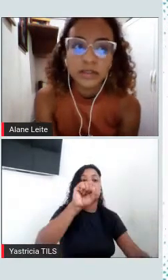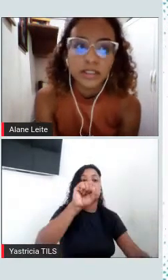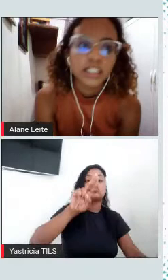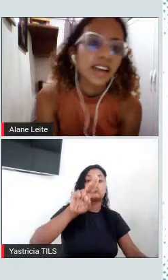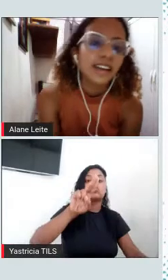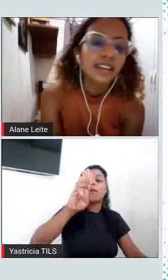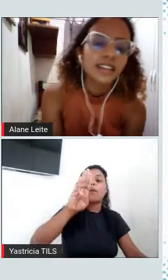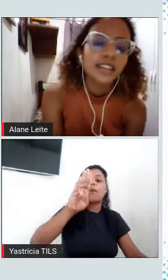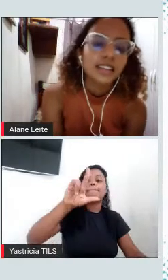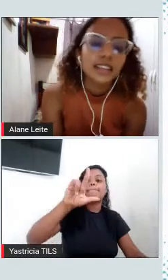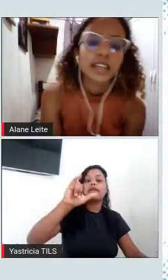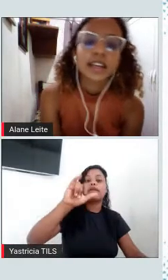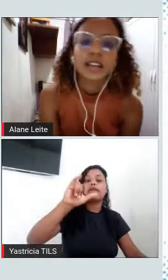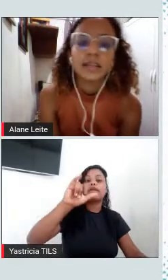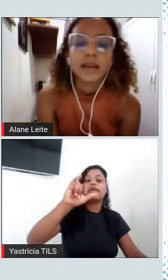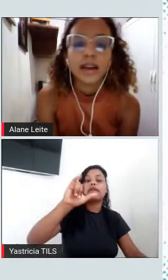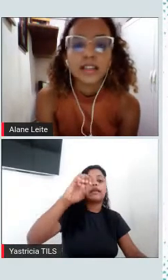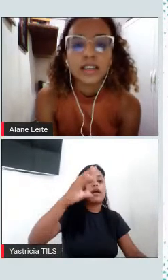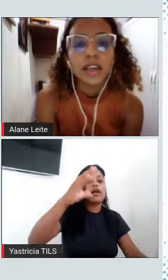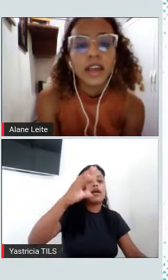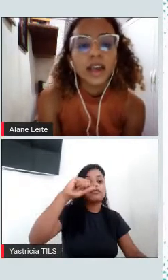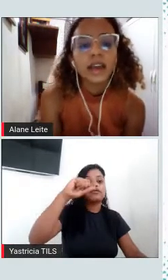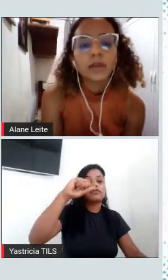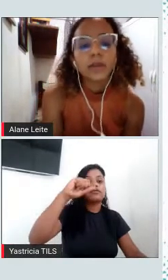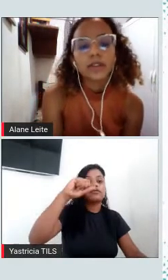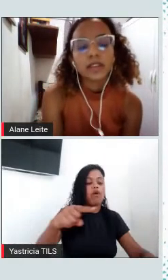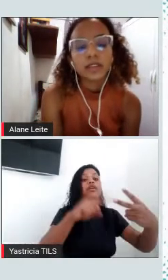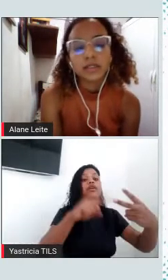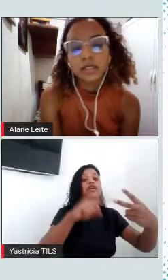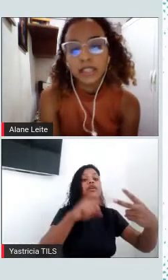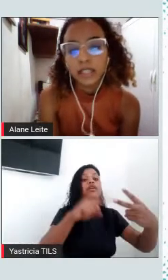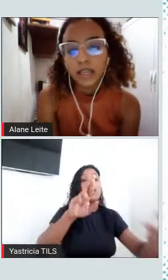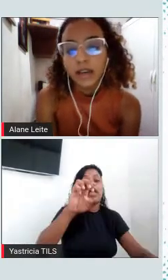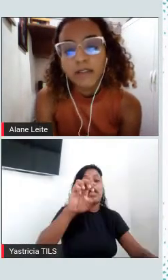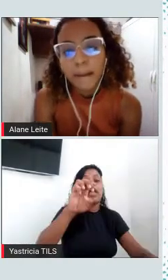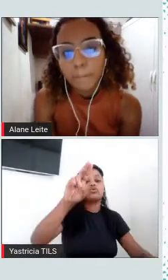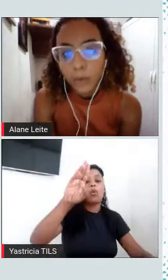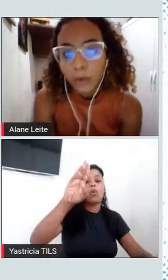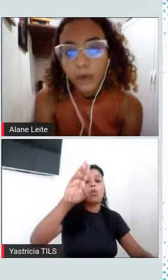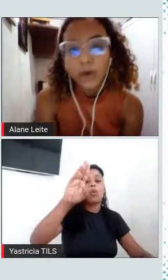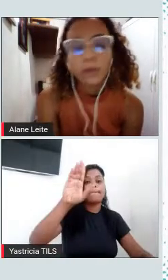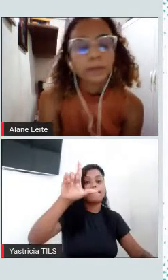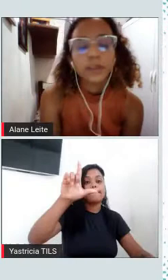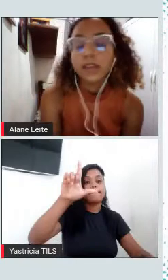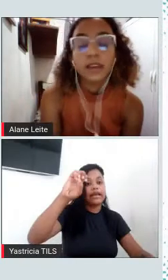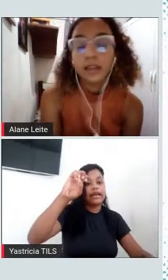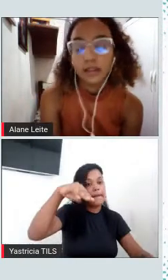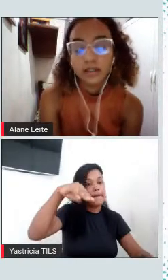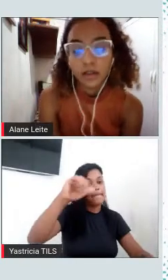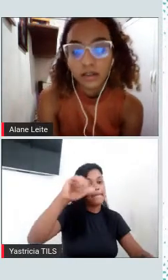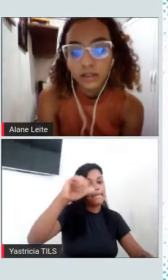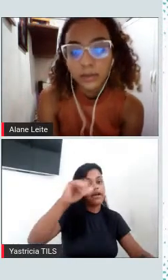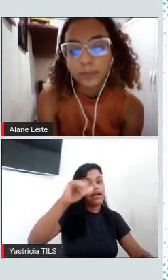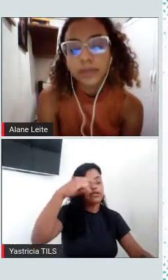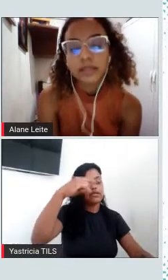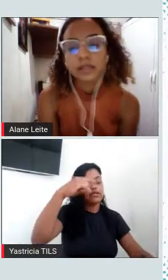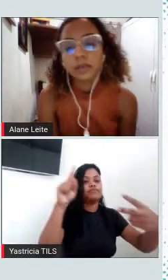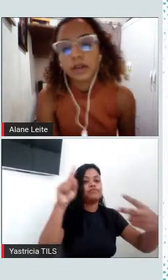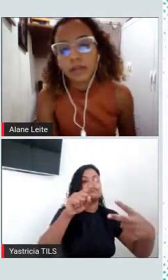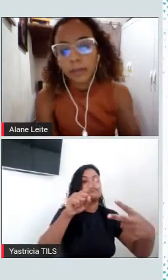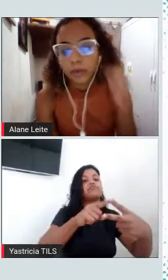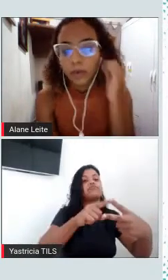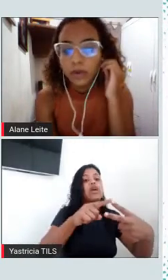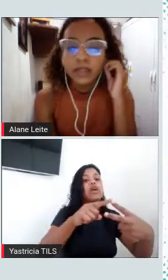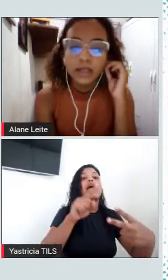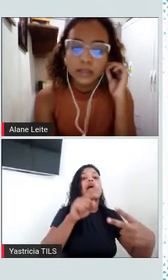Sublimação que eu disse a vocês lá naquela imagem é o processo de vapor de sólido passando